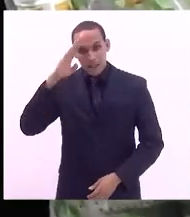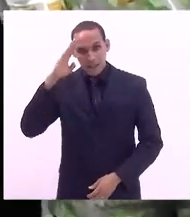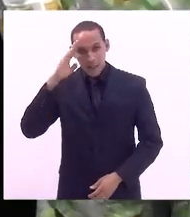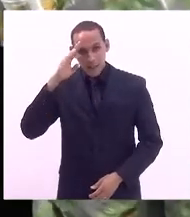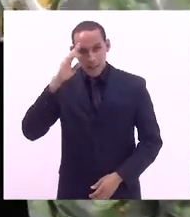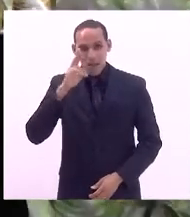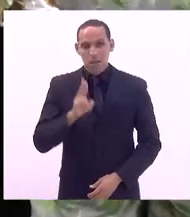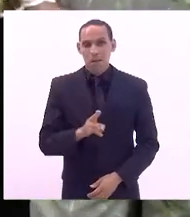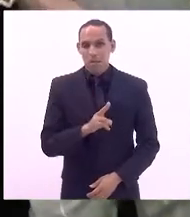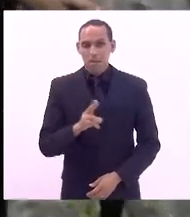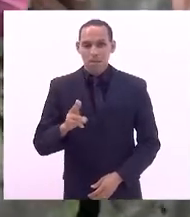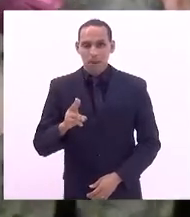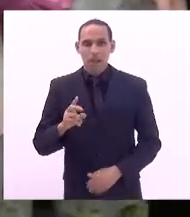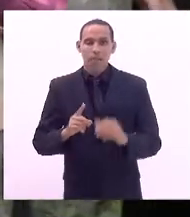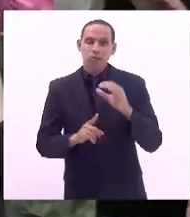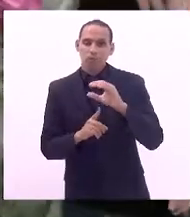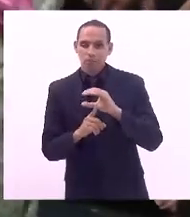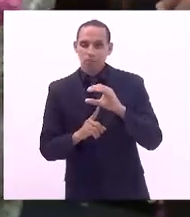Padre Capelão